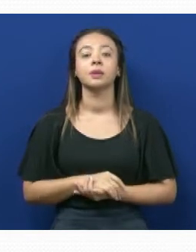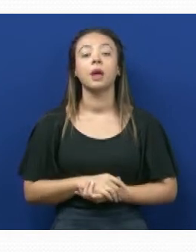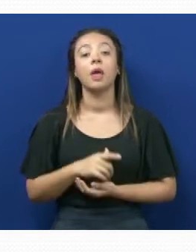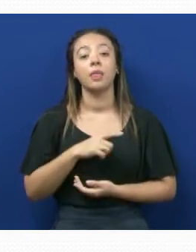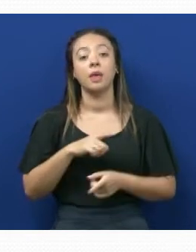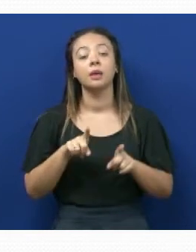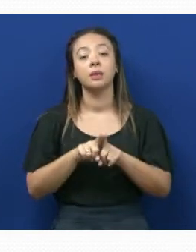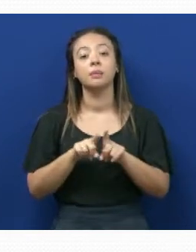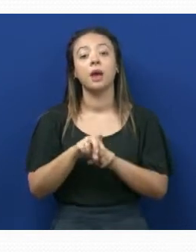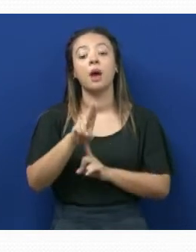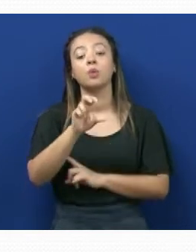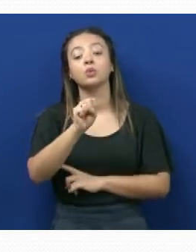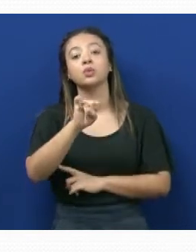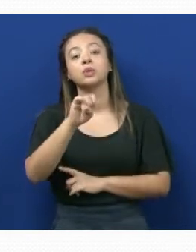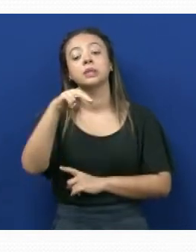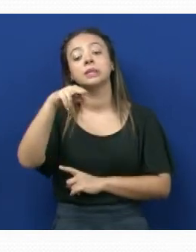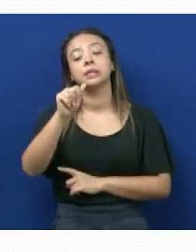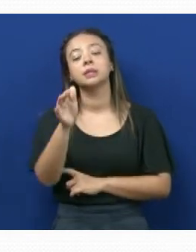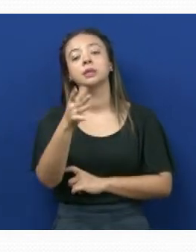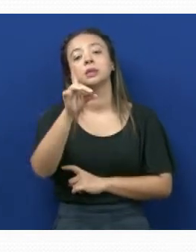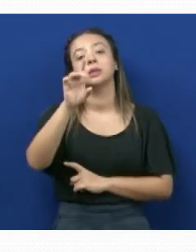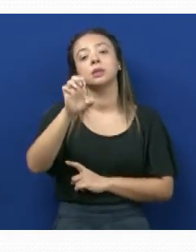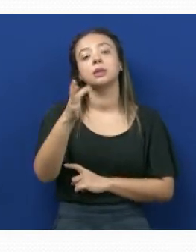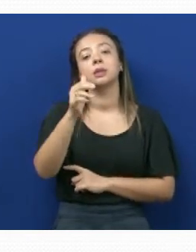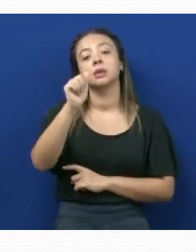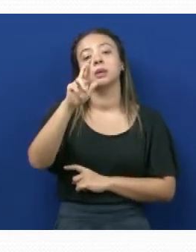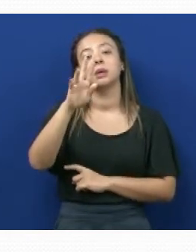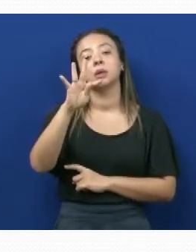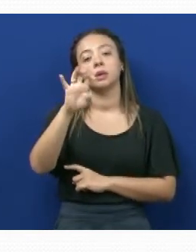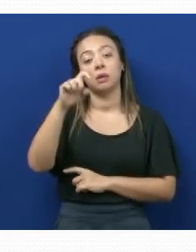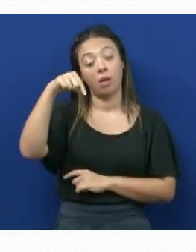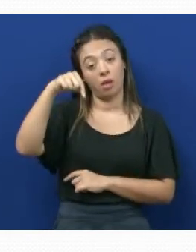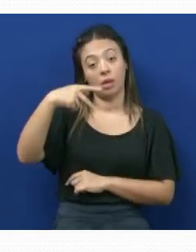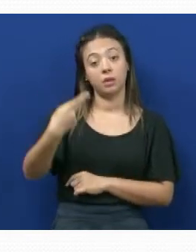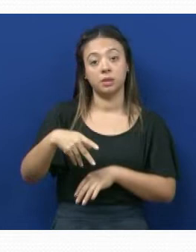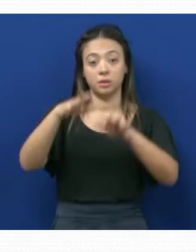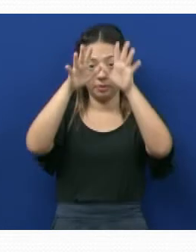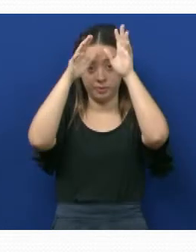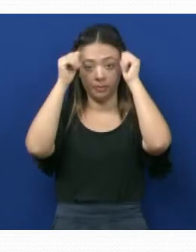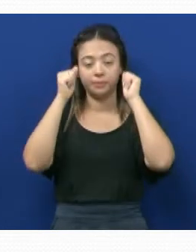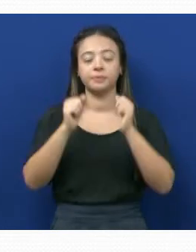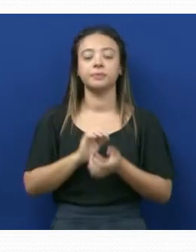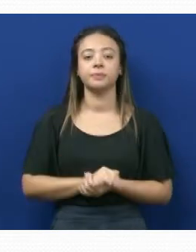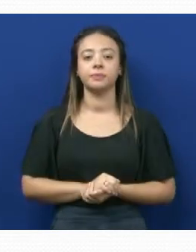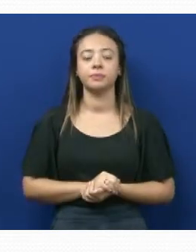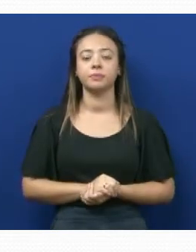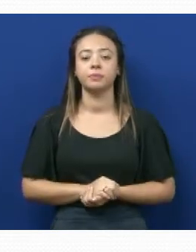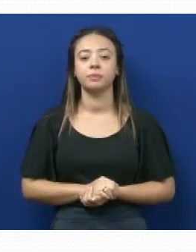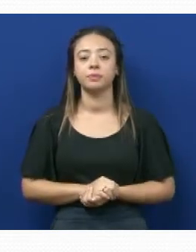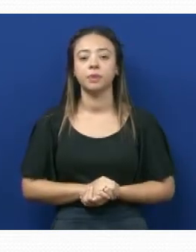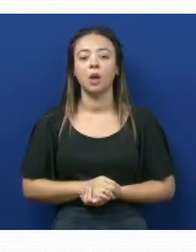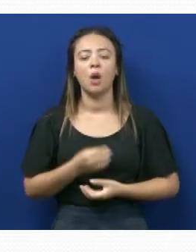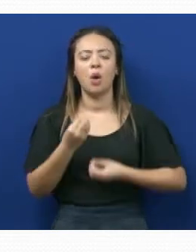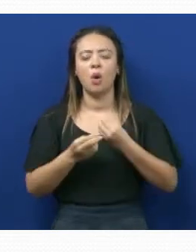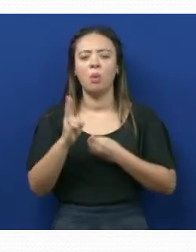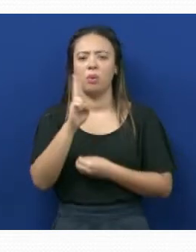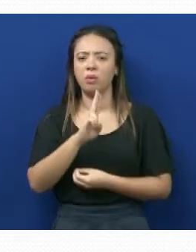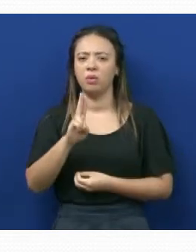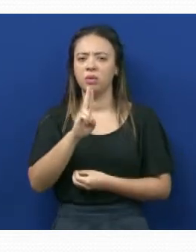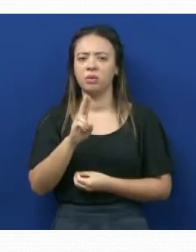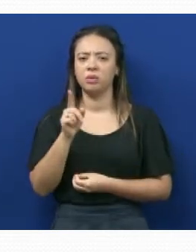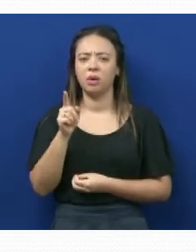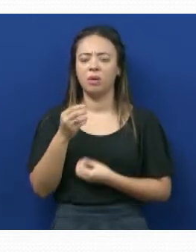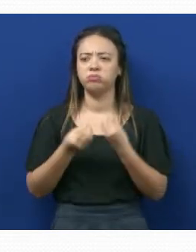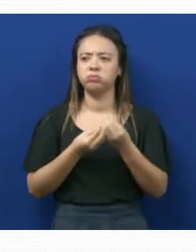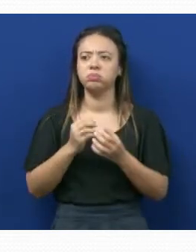arte João Donato. O que é um mosaico? Isso nós já trabalhamos em sala de aula. Como é que nós fazemos isso? Com pequenos pedacinhos, pode ser,